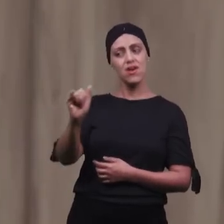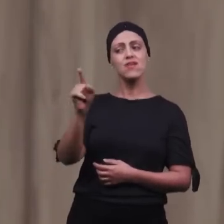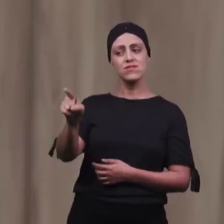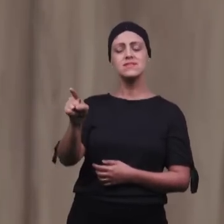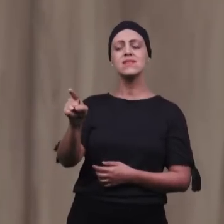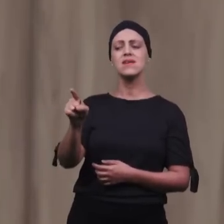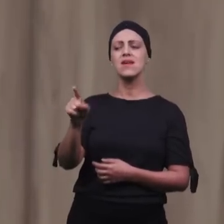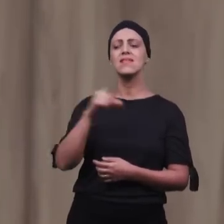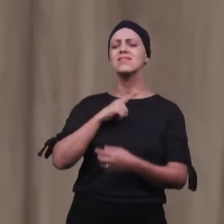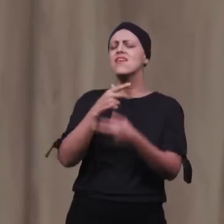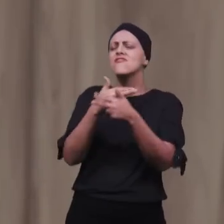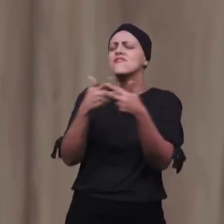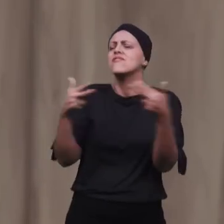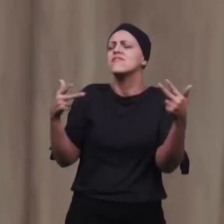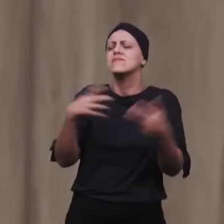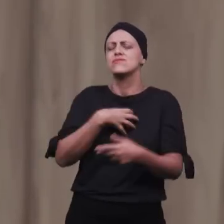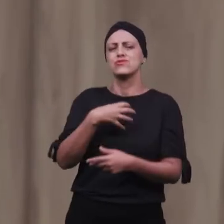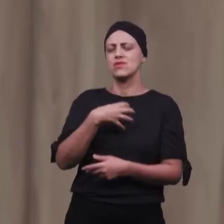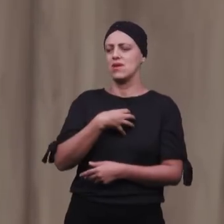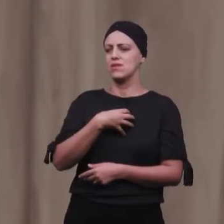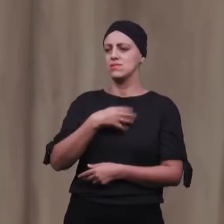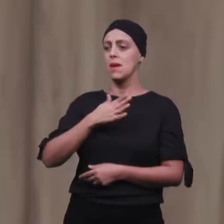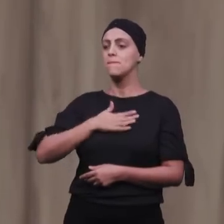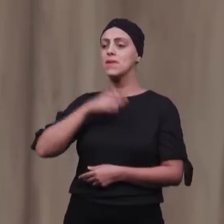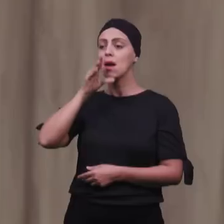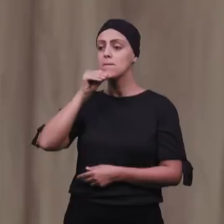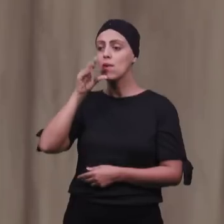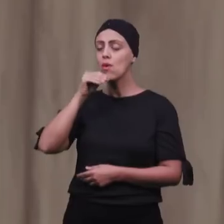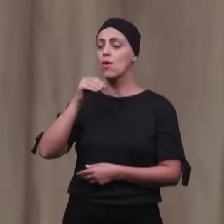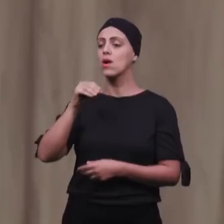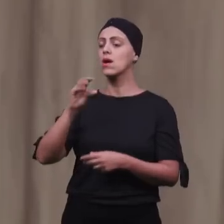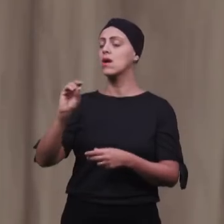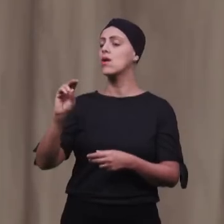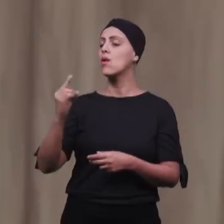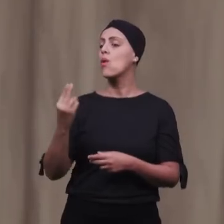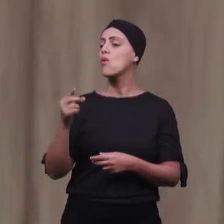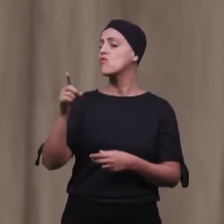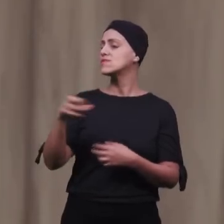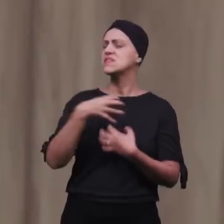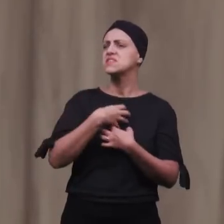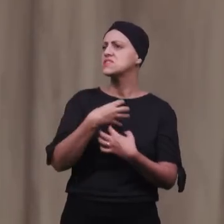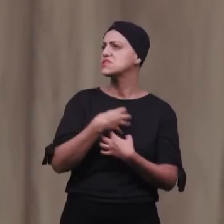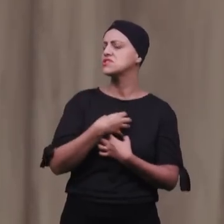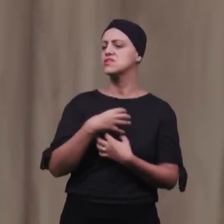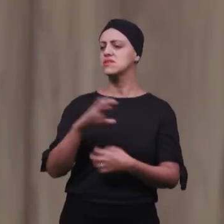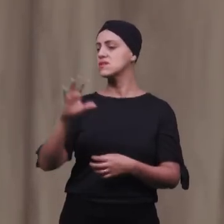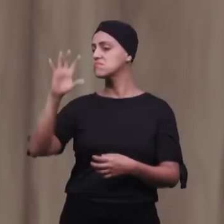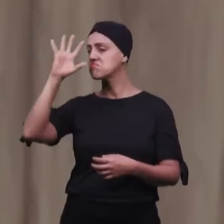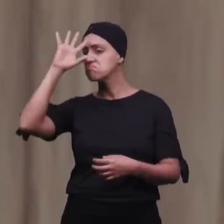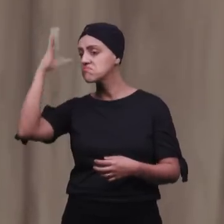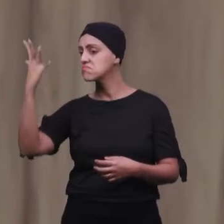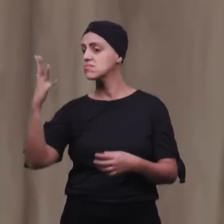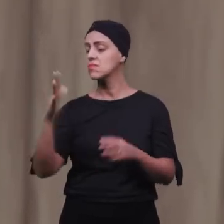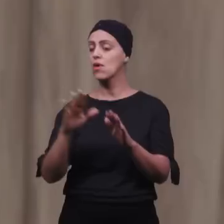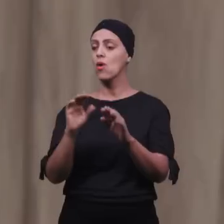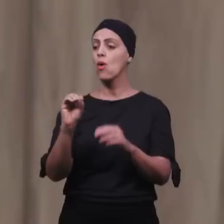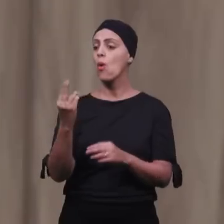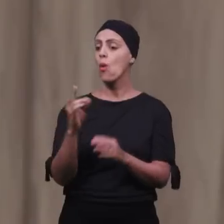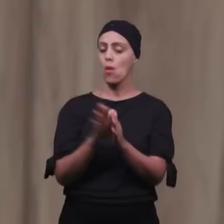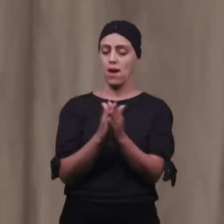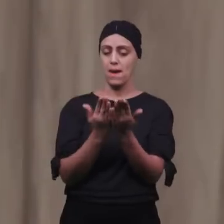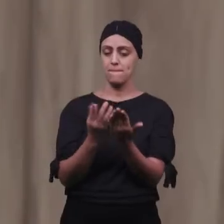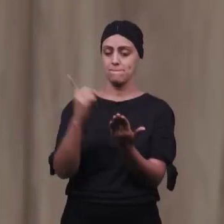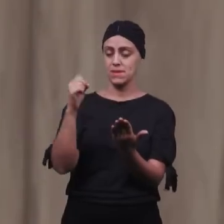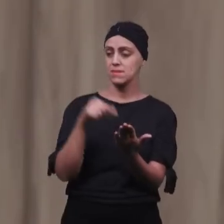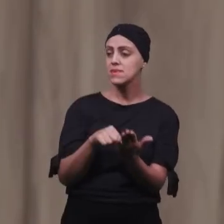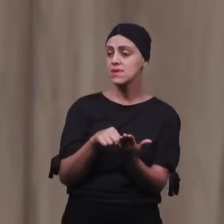várias maneiras, se por minha boca, se por algum sinal que você vai ter, se eu abrir a Bíblia aqui que está na minha